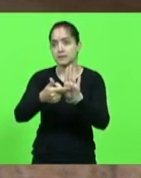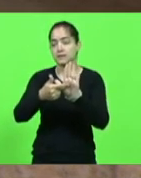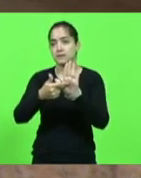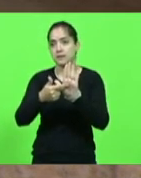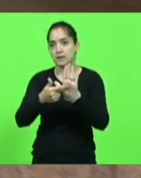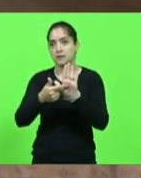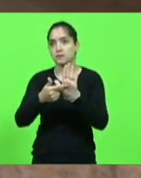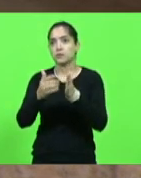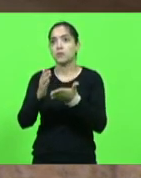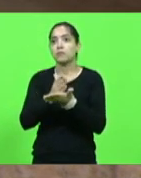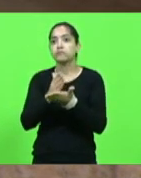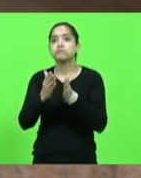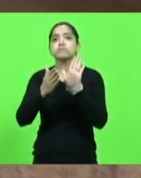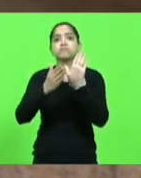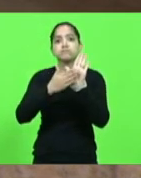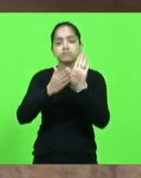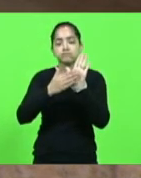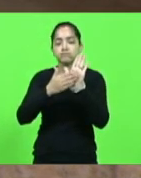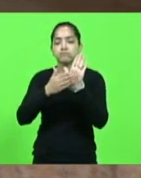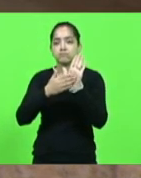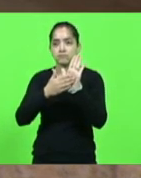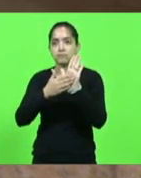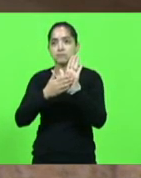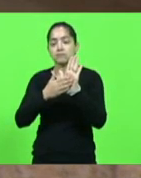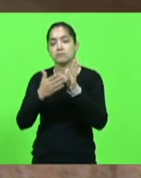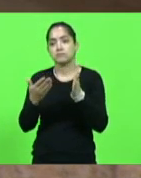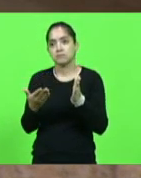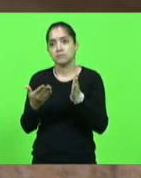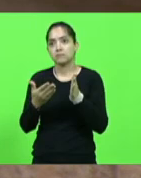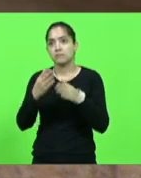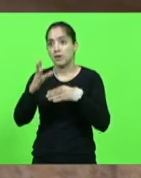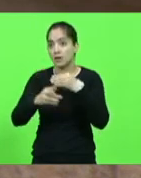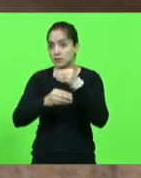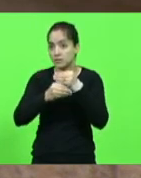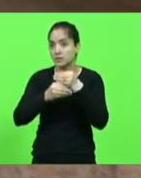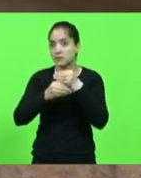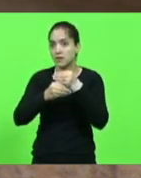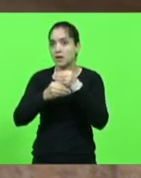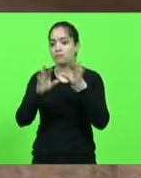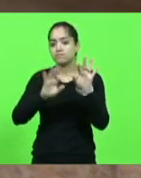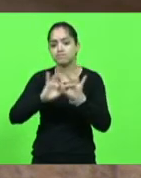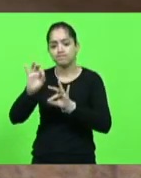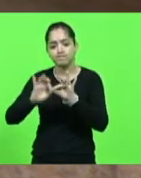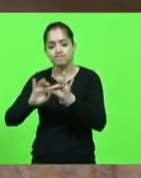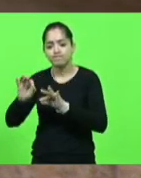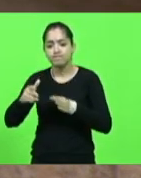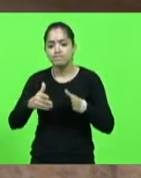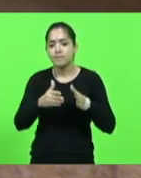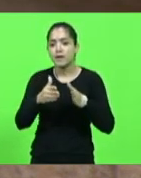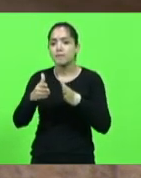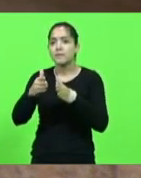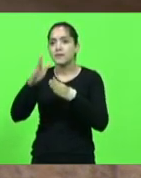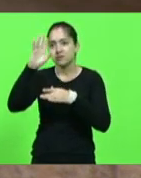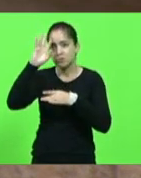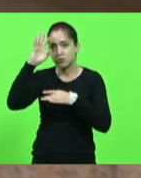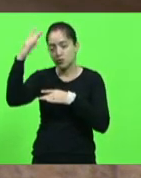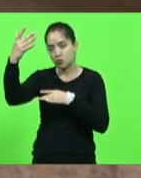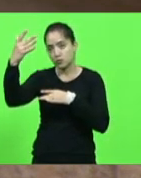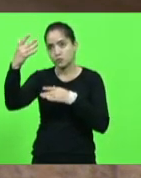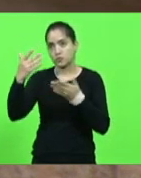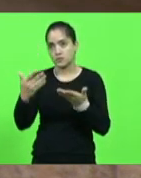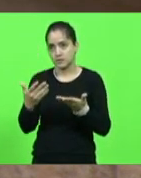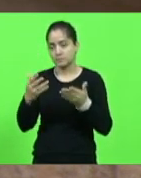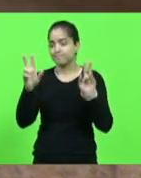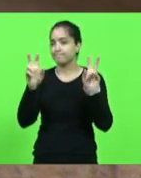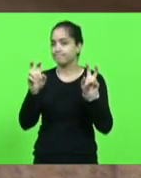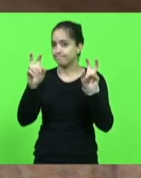algumas propostas legislativas que possam construir caminhos, construir soluções para esse tema